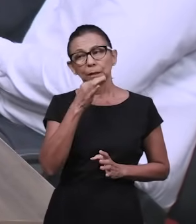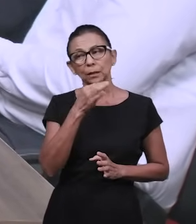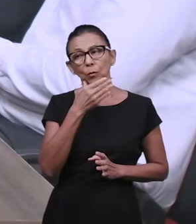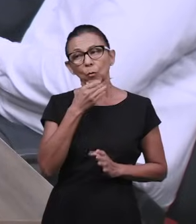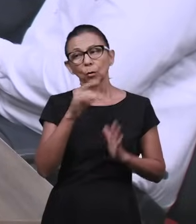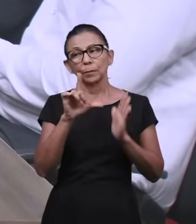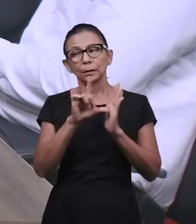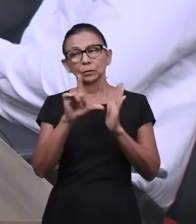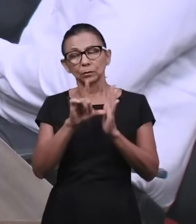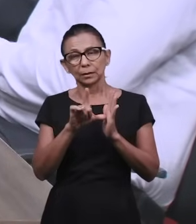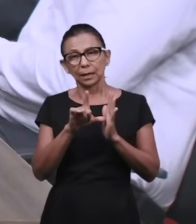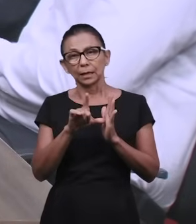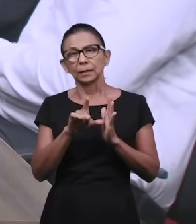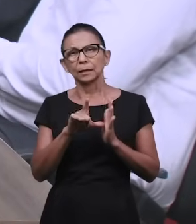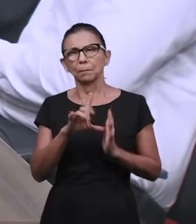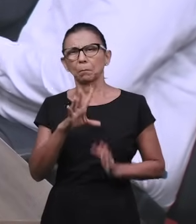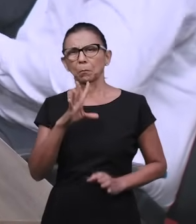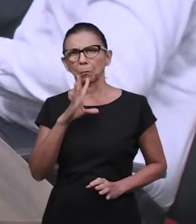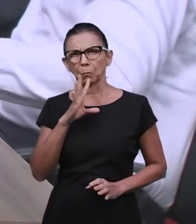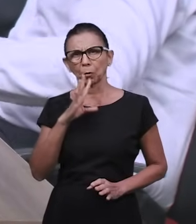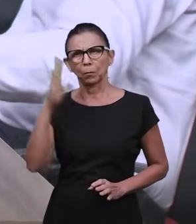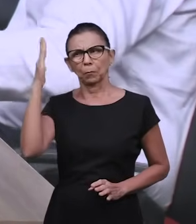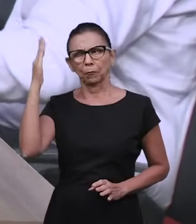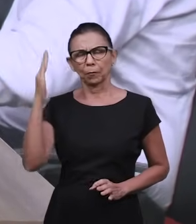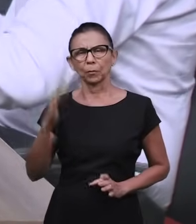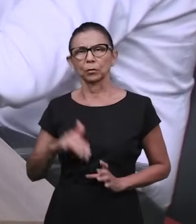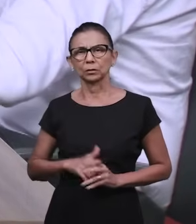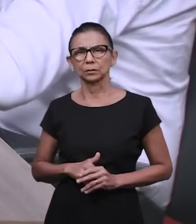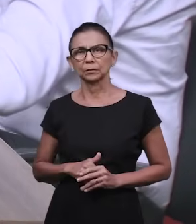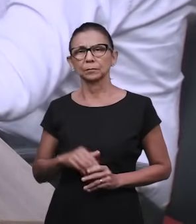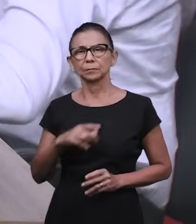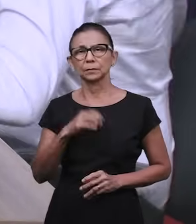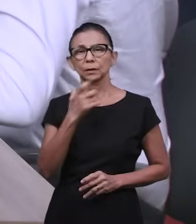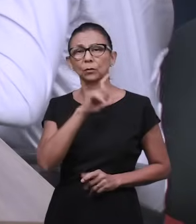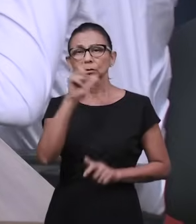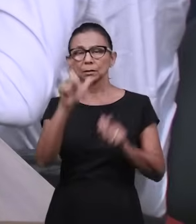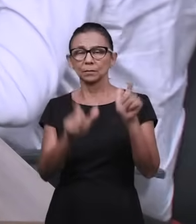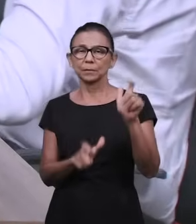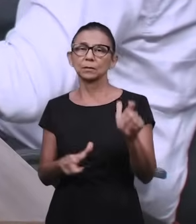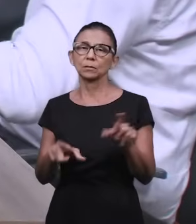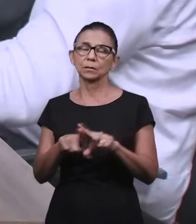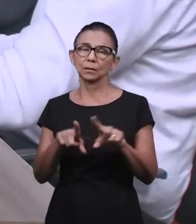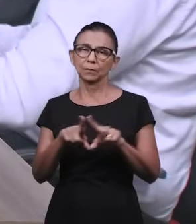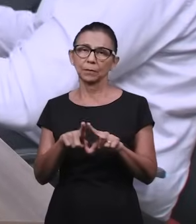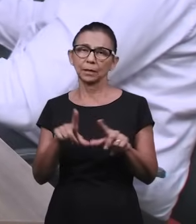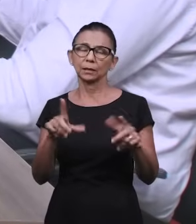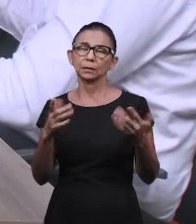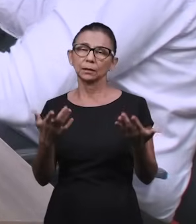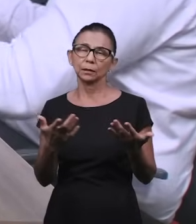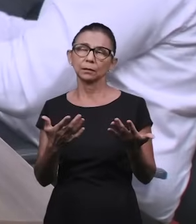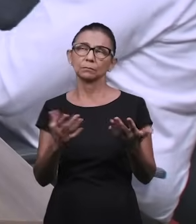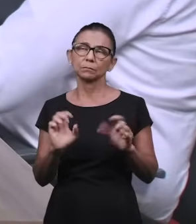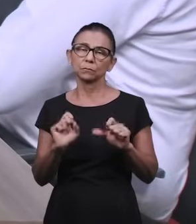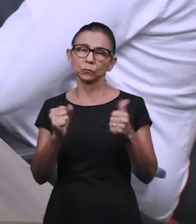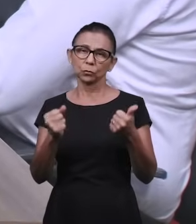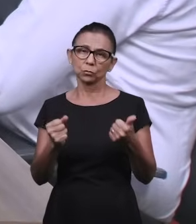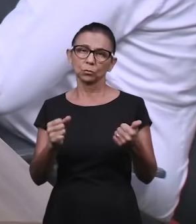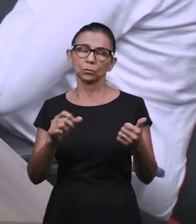outros reformadores, né? Sim, talvez a gente consiga observar juntos aqui no